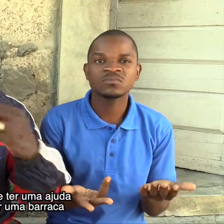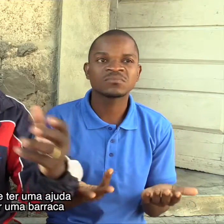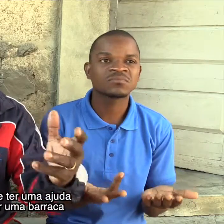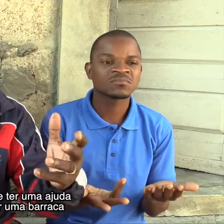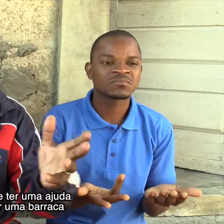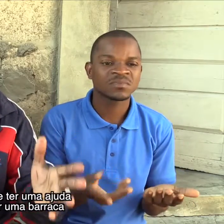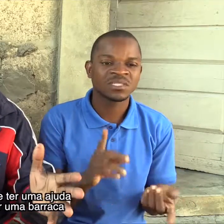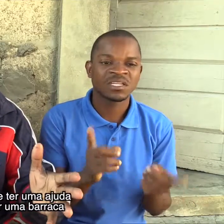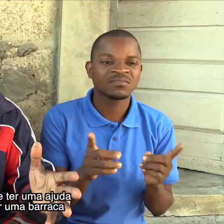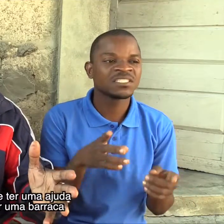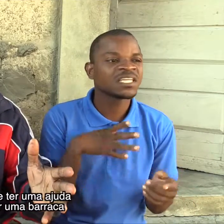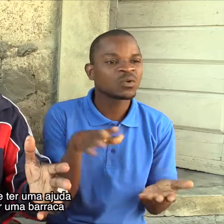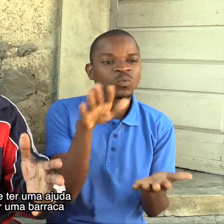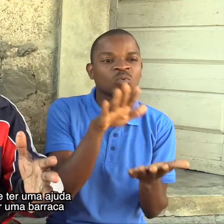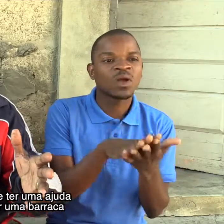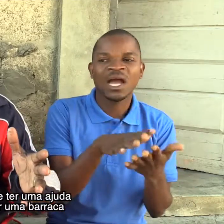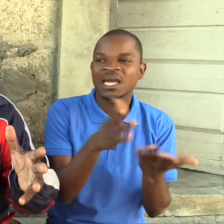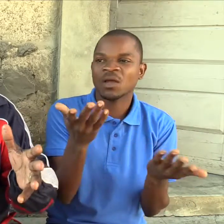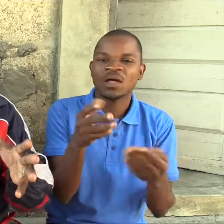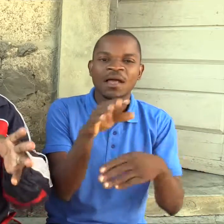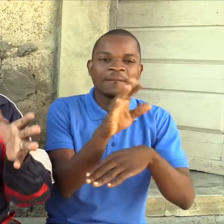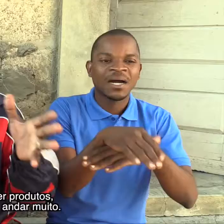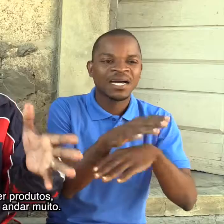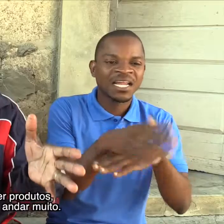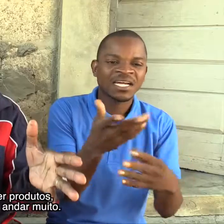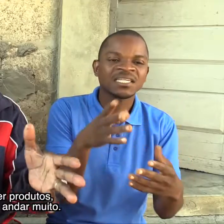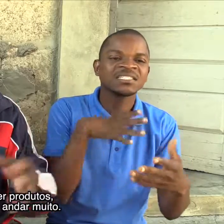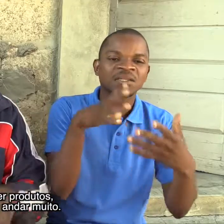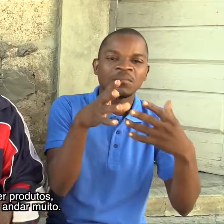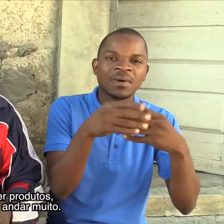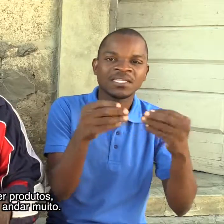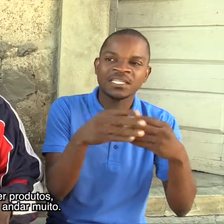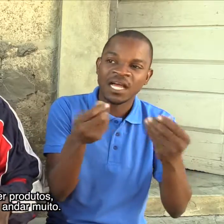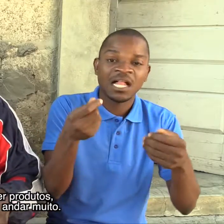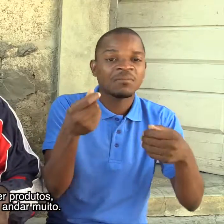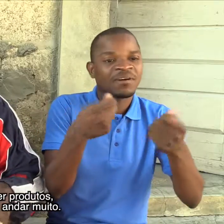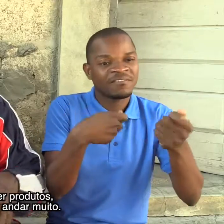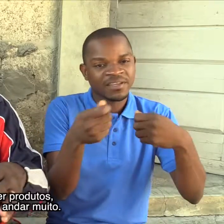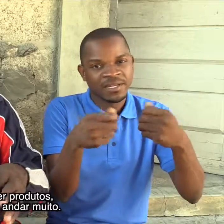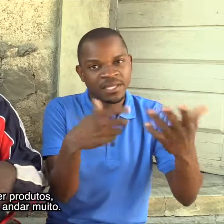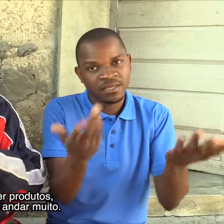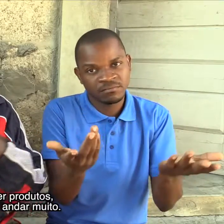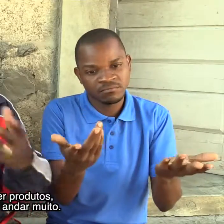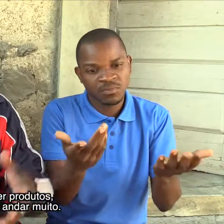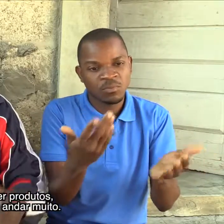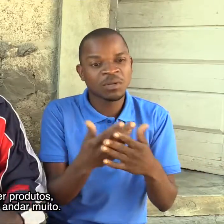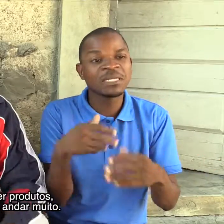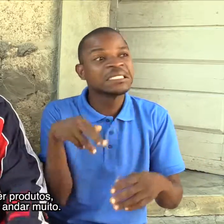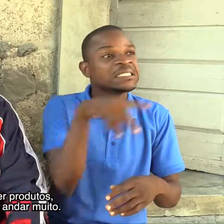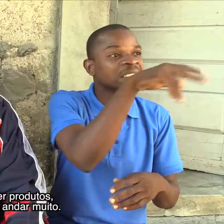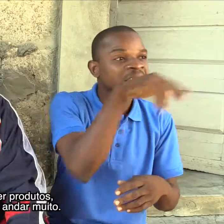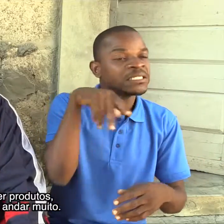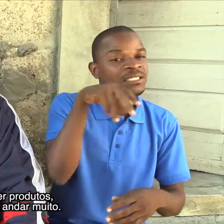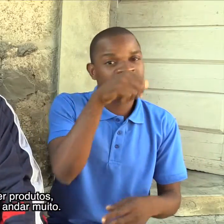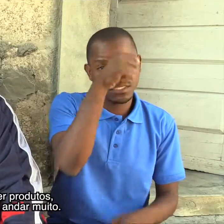pôr uma baraca, a meter as coisas, ali a vender, para não andar muito.